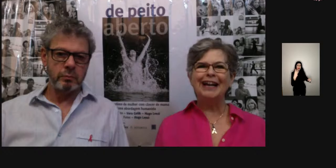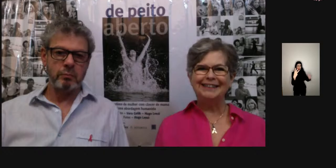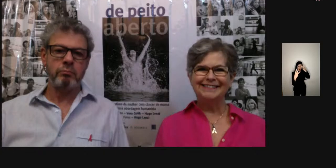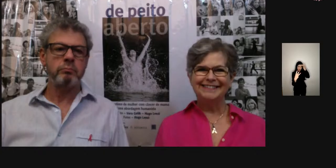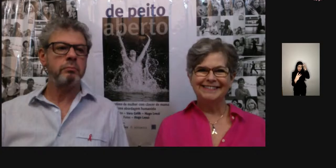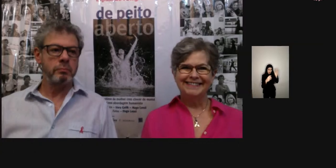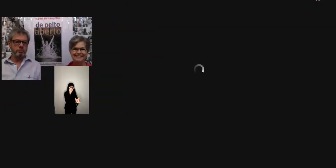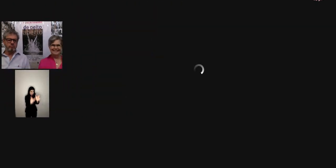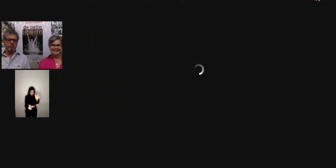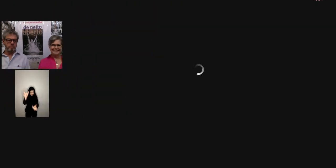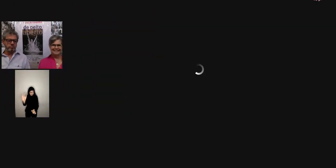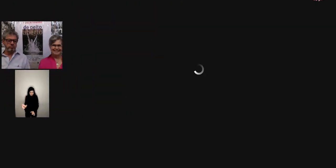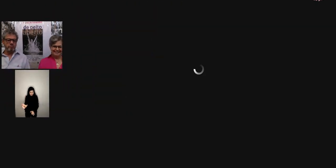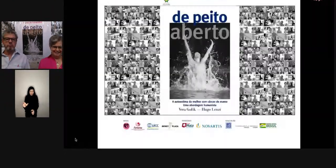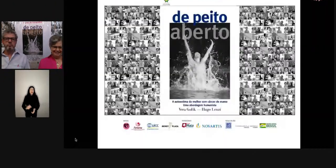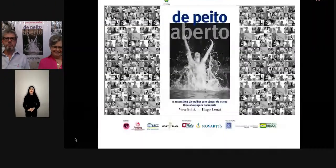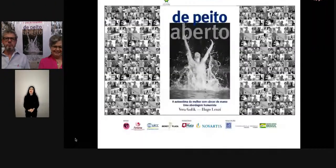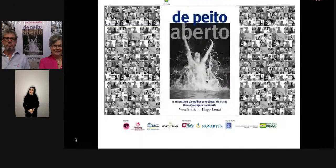Então, vamos lá?